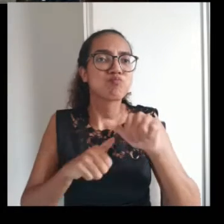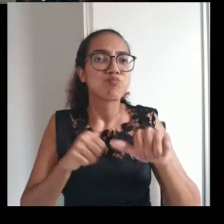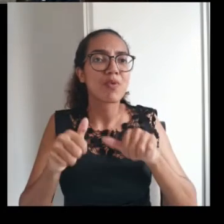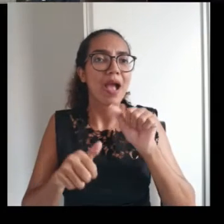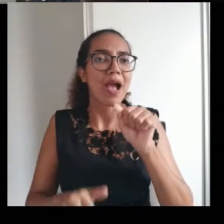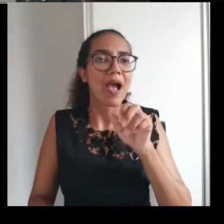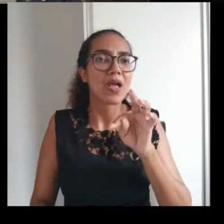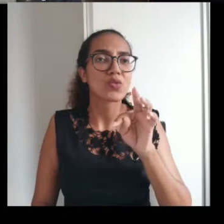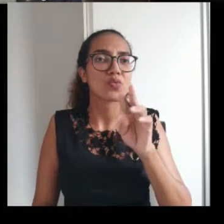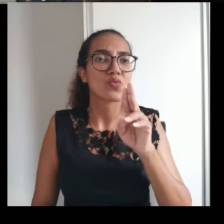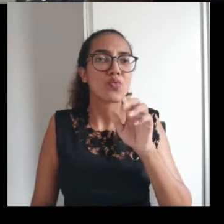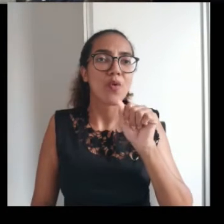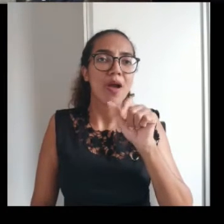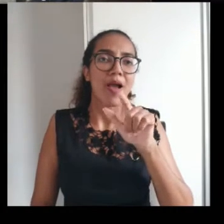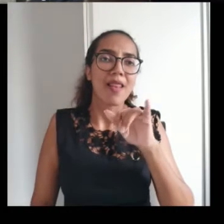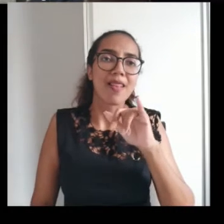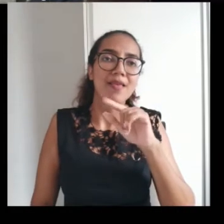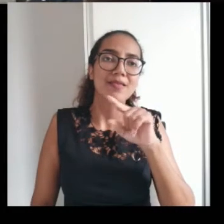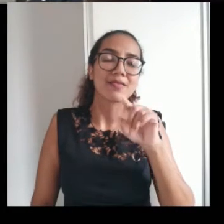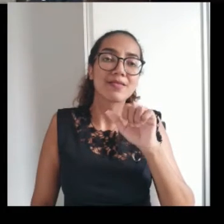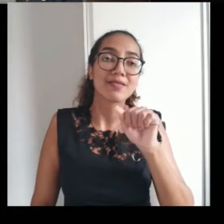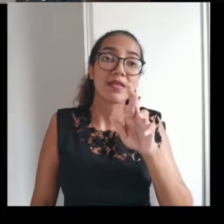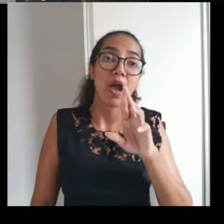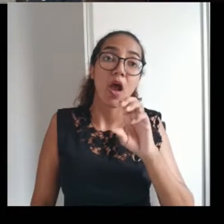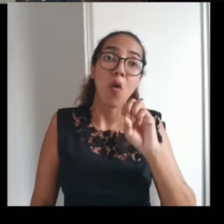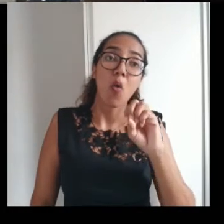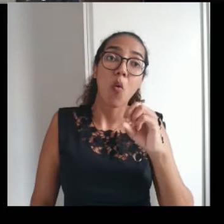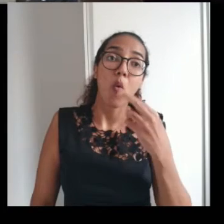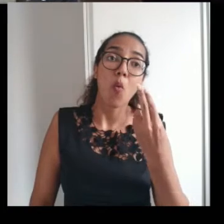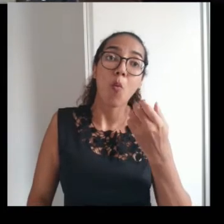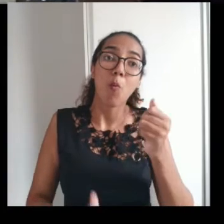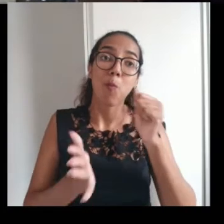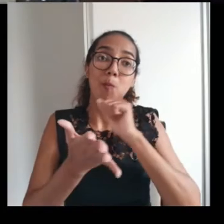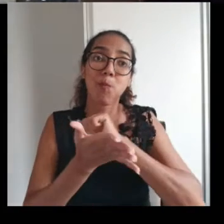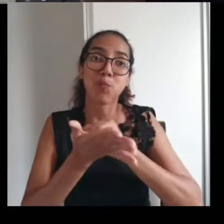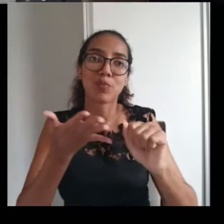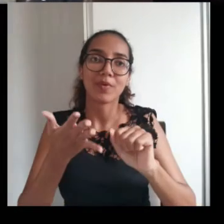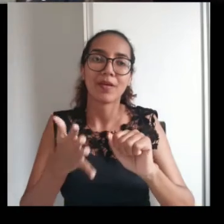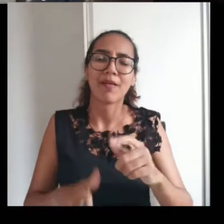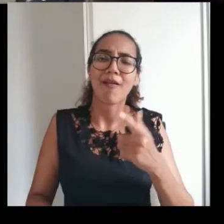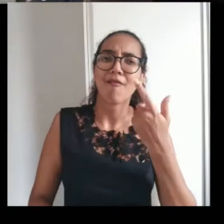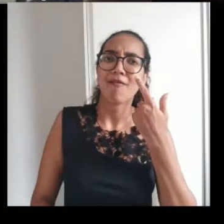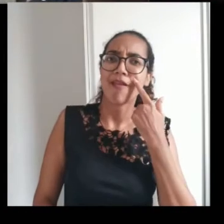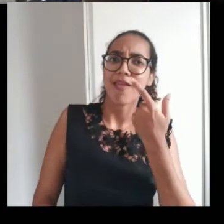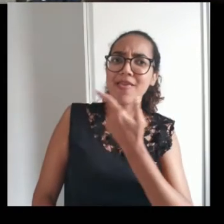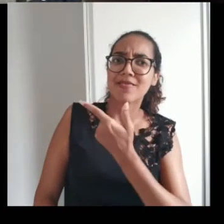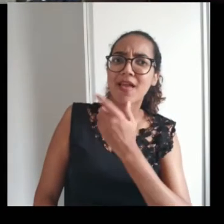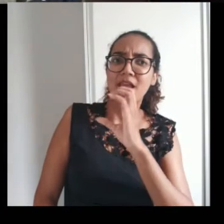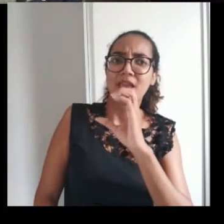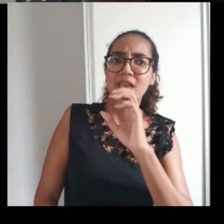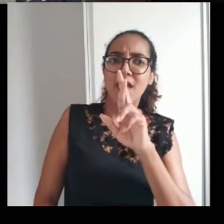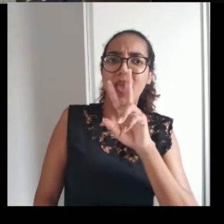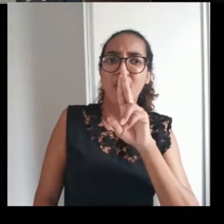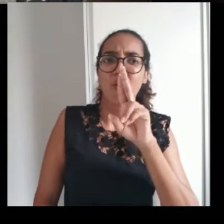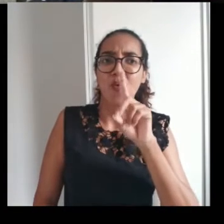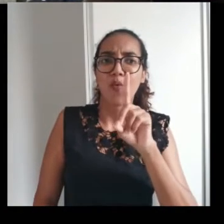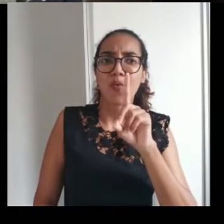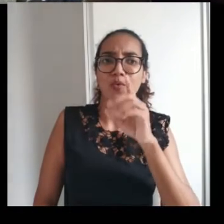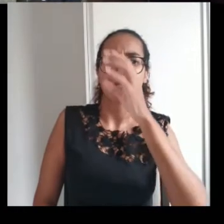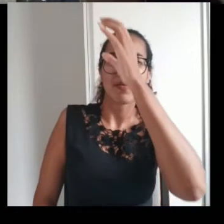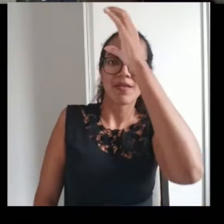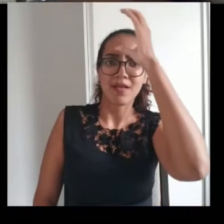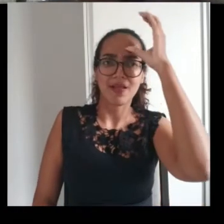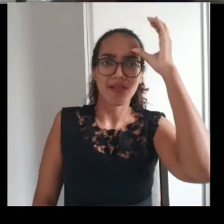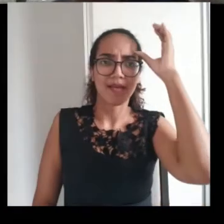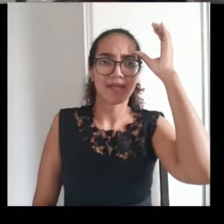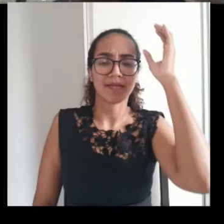deletar, remover o elemento, certo? Quando você vai, isso aqui é um CRUD de clientes. Eu vi, inclusive, em alguns projetos, na descrição,